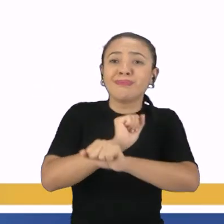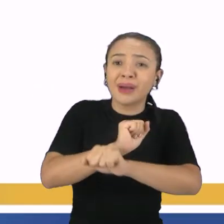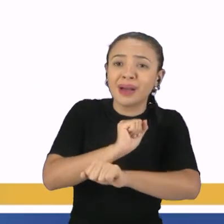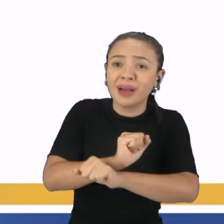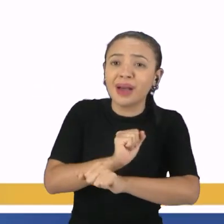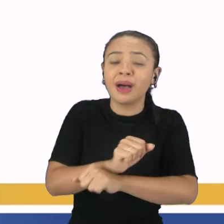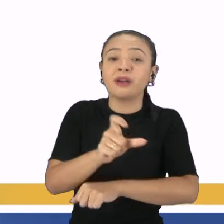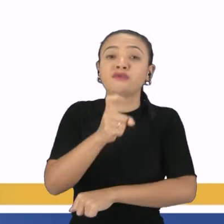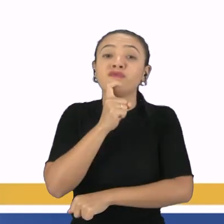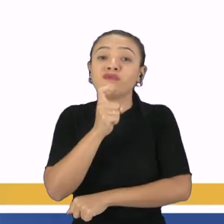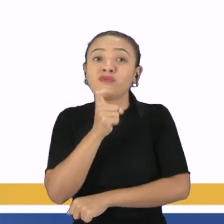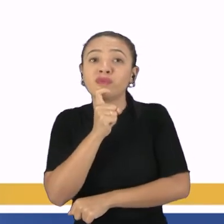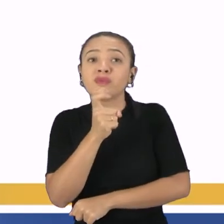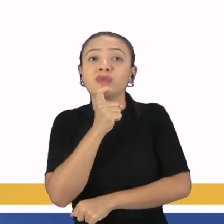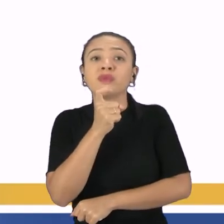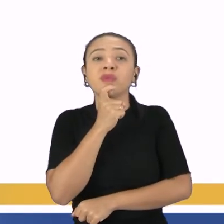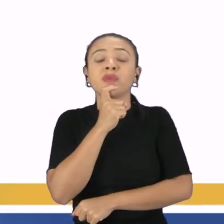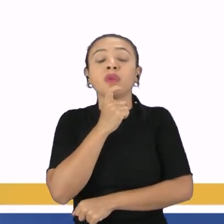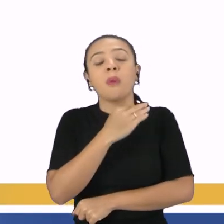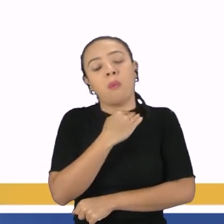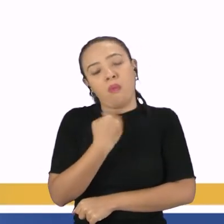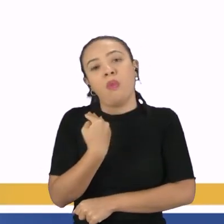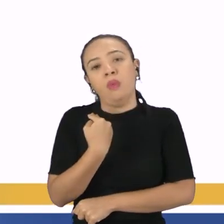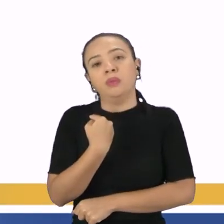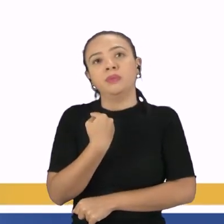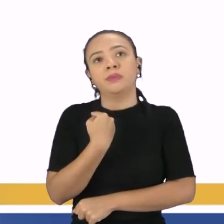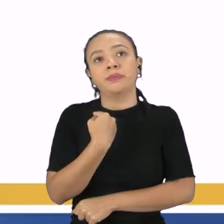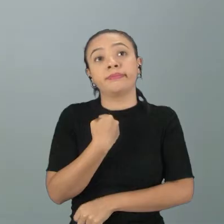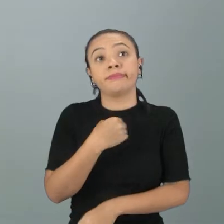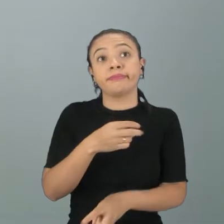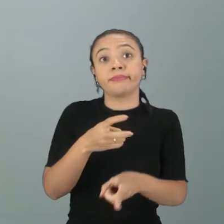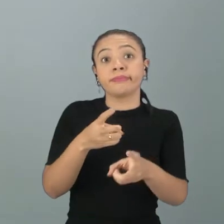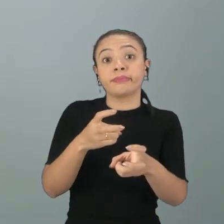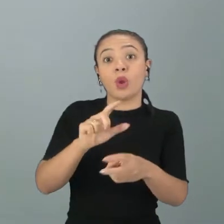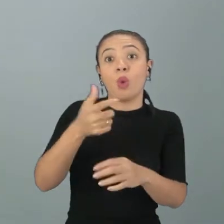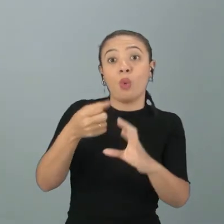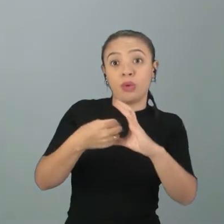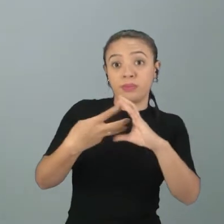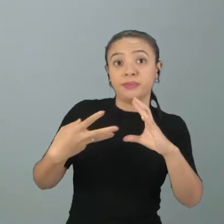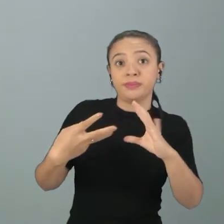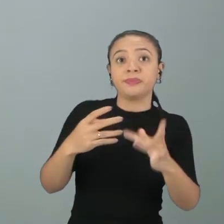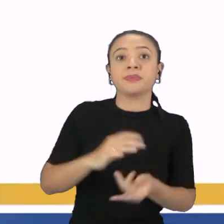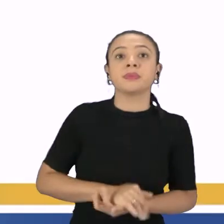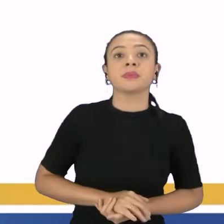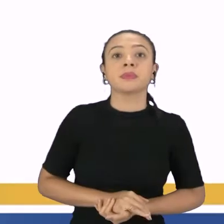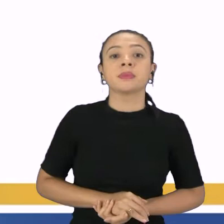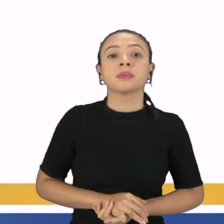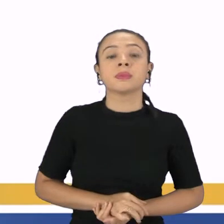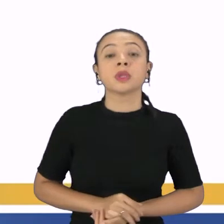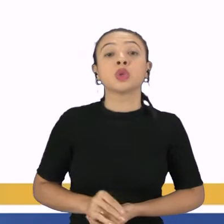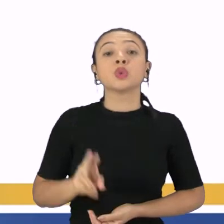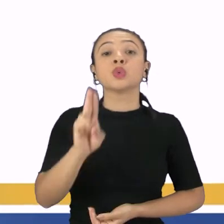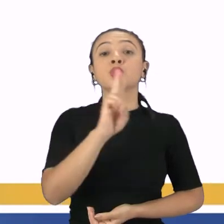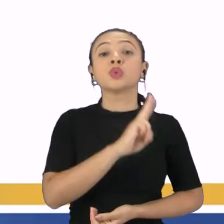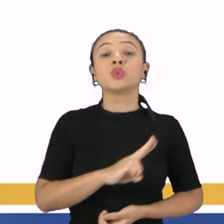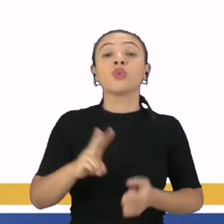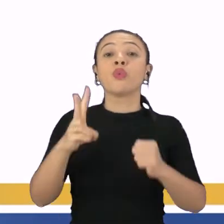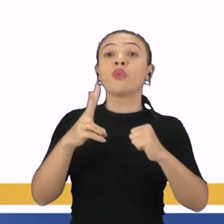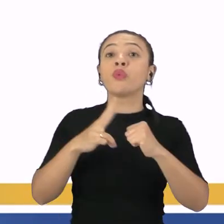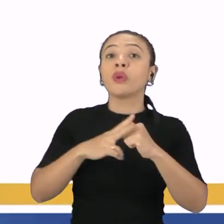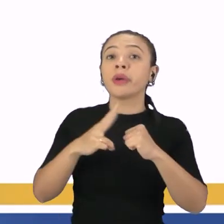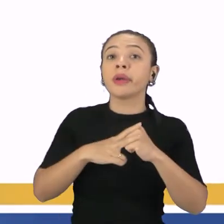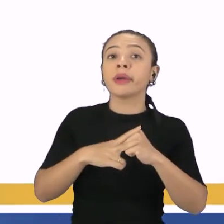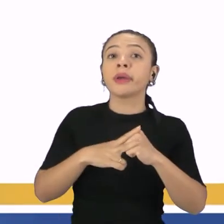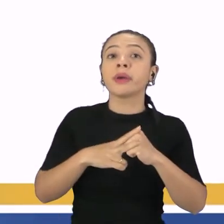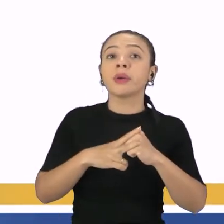paradas, frias e mortas. Veja agora uma outra característica, o uso de verbos de